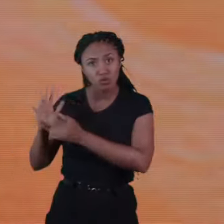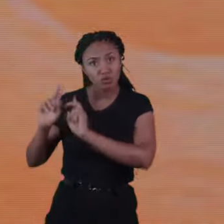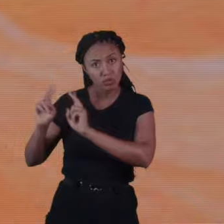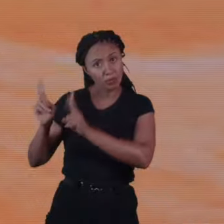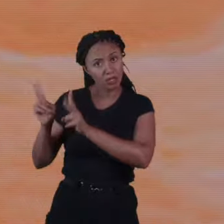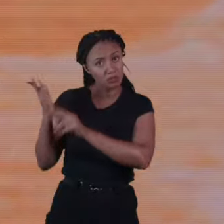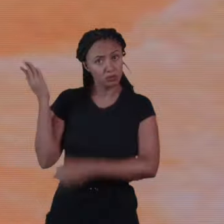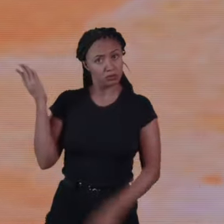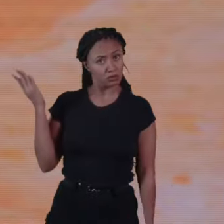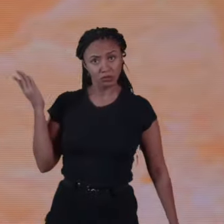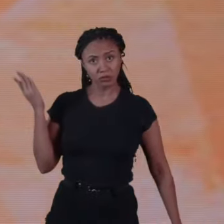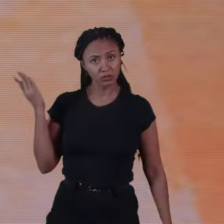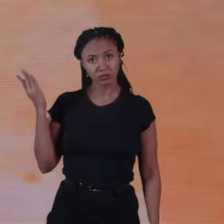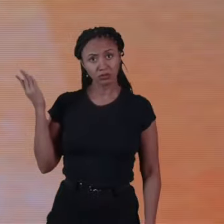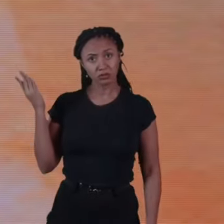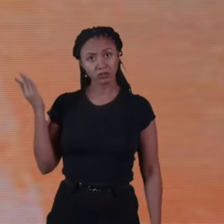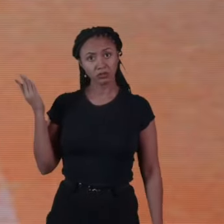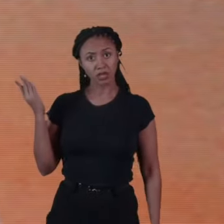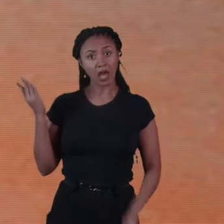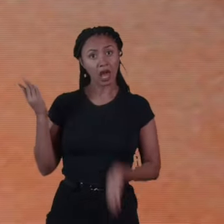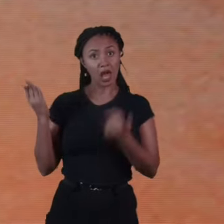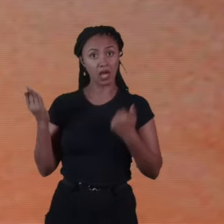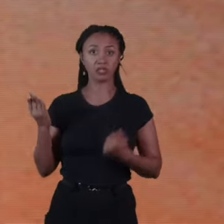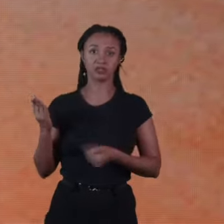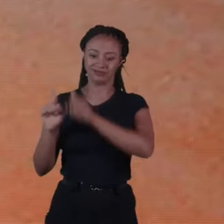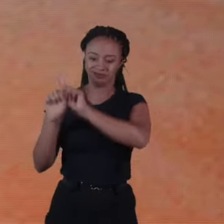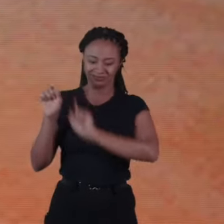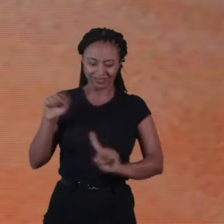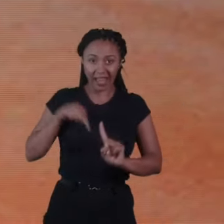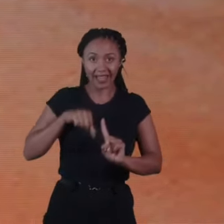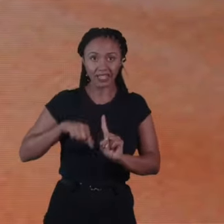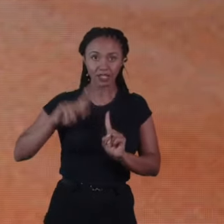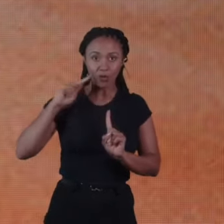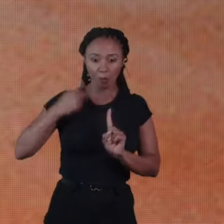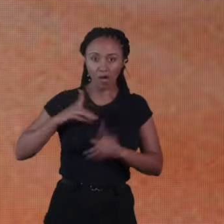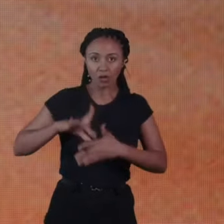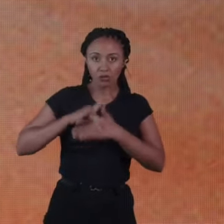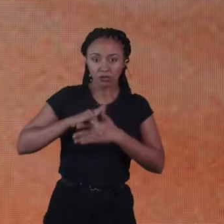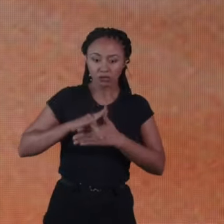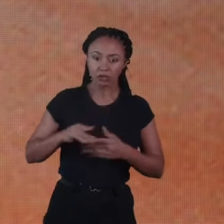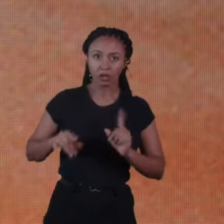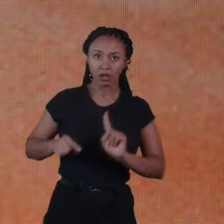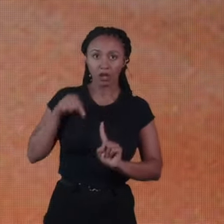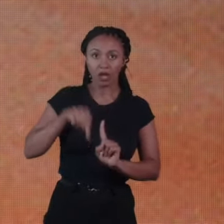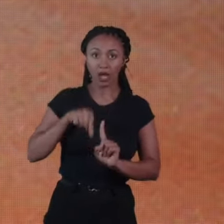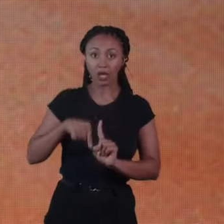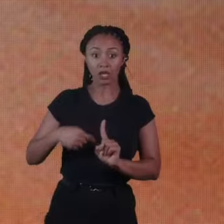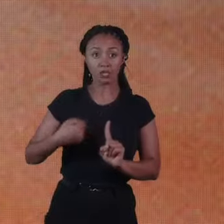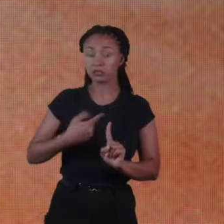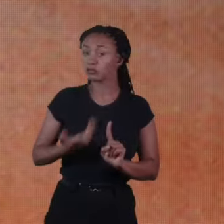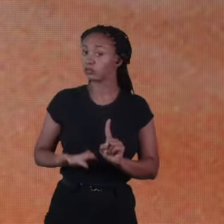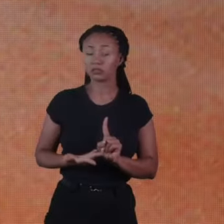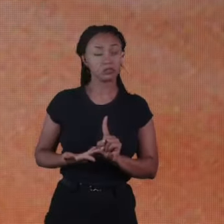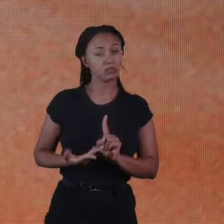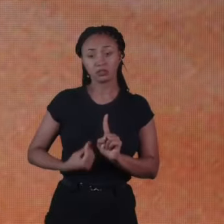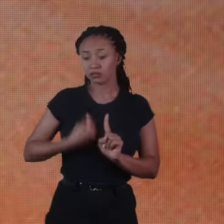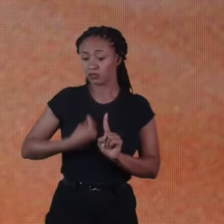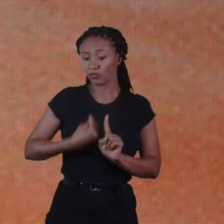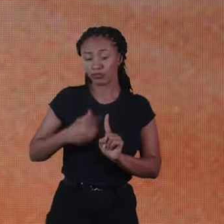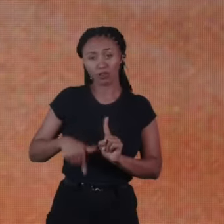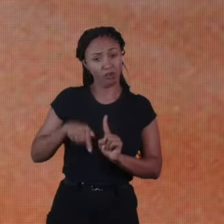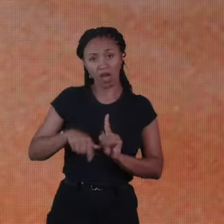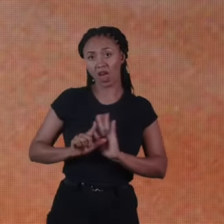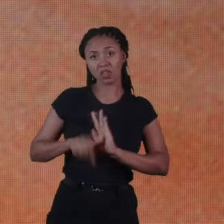estava fisicamente limitado na encarnação, a estar num lugar físico, nem mesmo Jesus